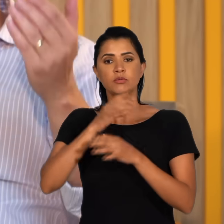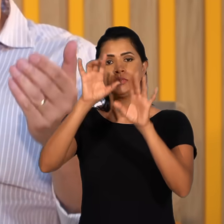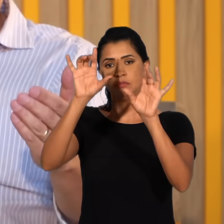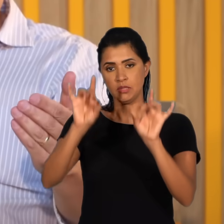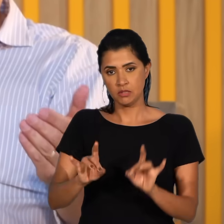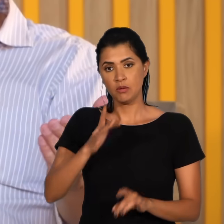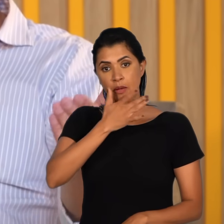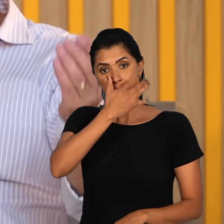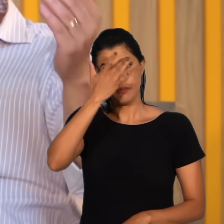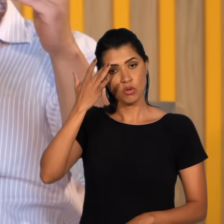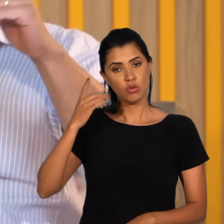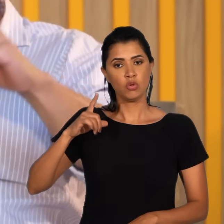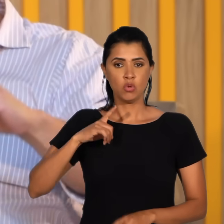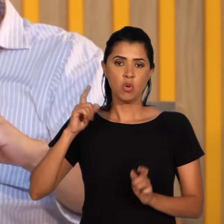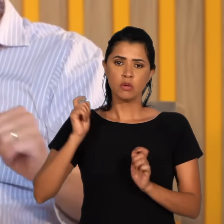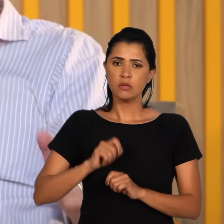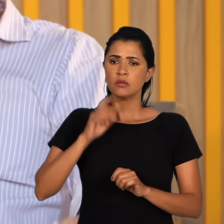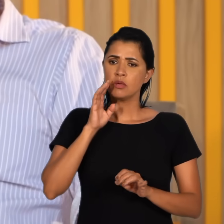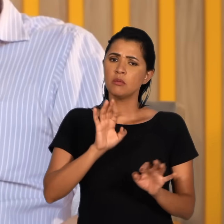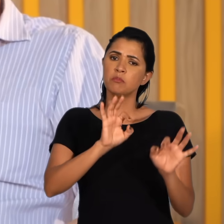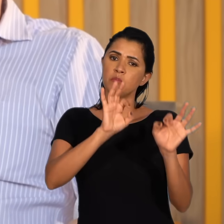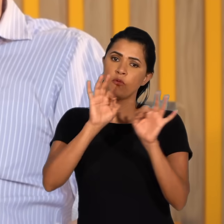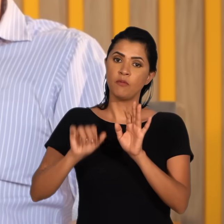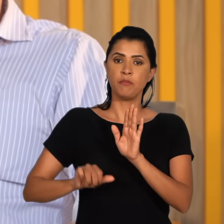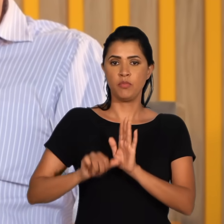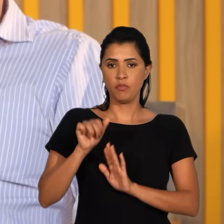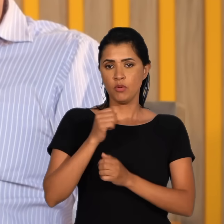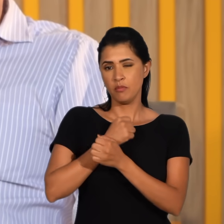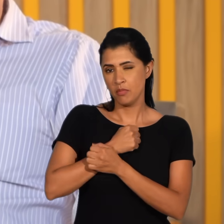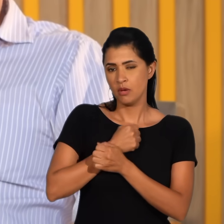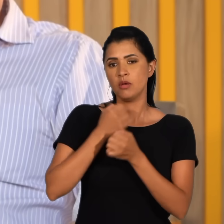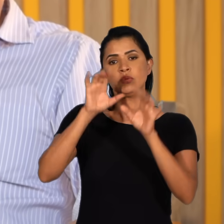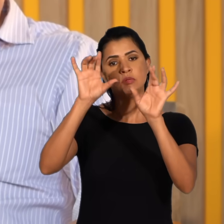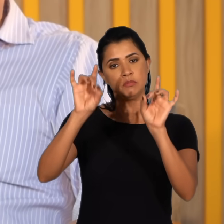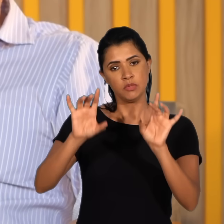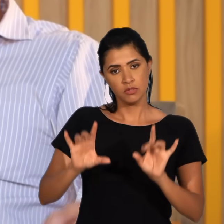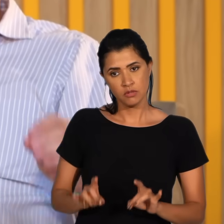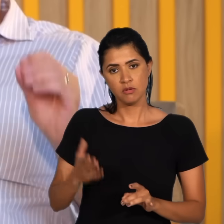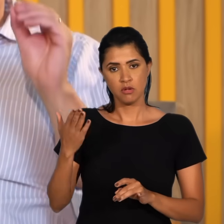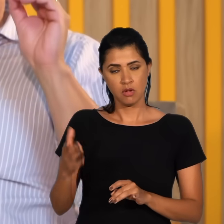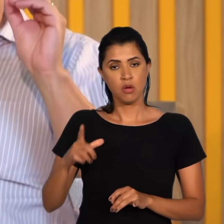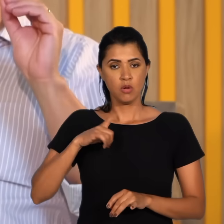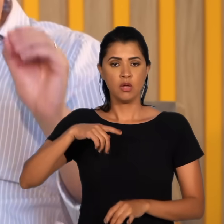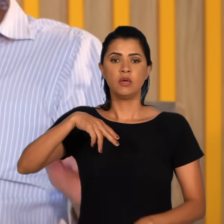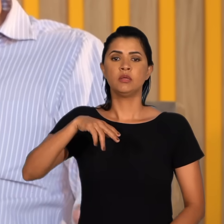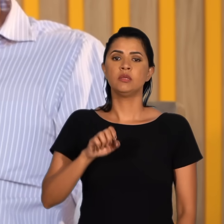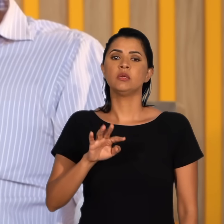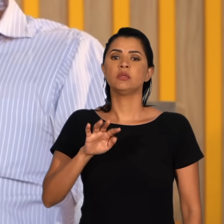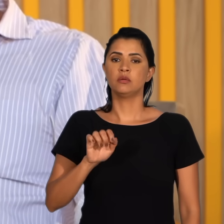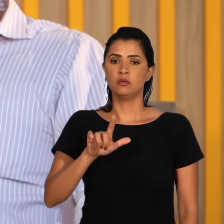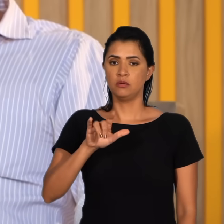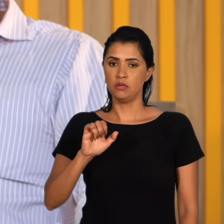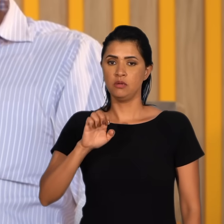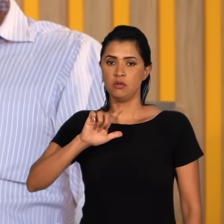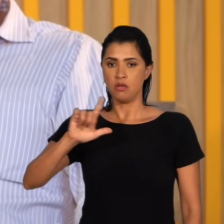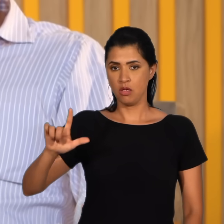especial PR pessoas que t o hábito de nos assistir e primeiro eu vou mandar um abraço especial paraa netanel